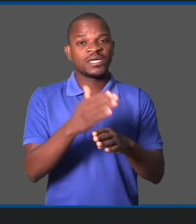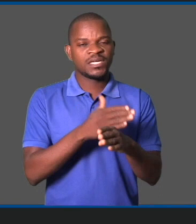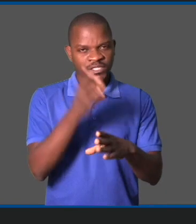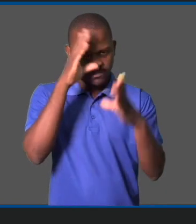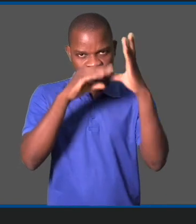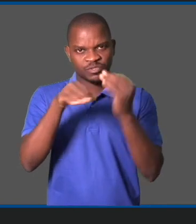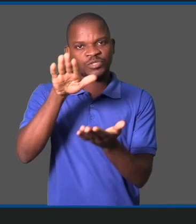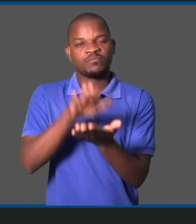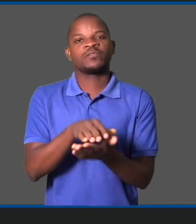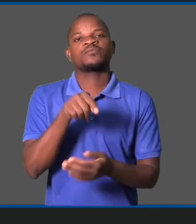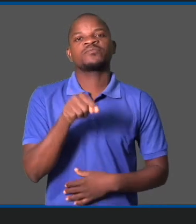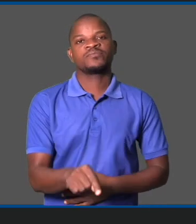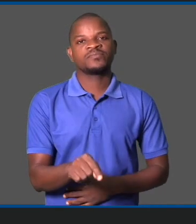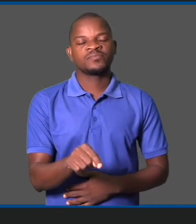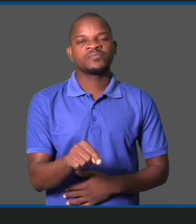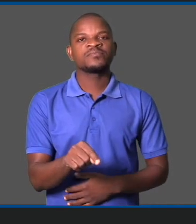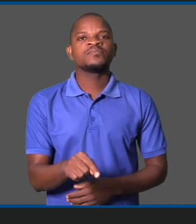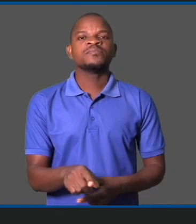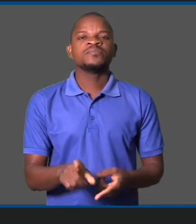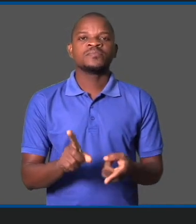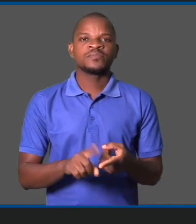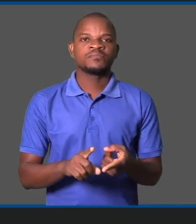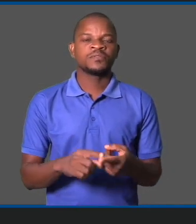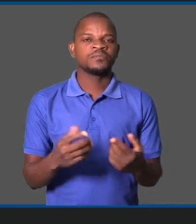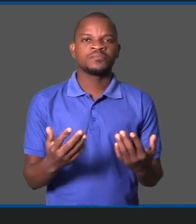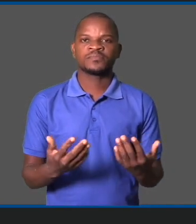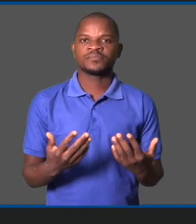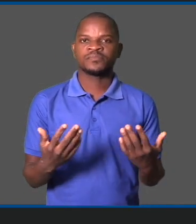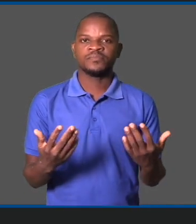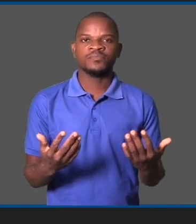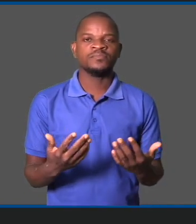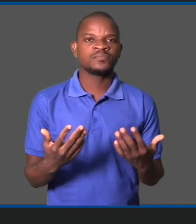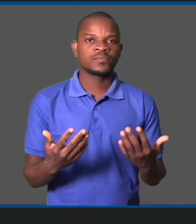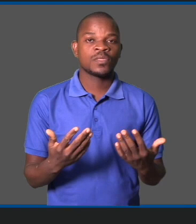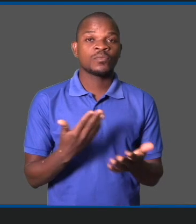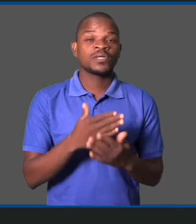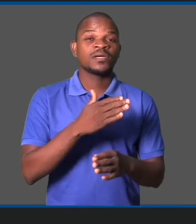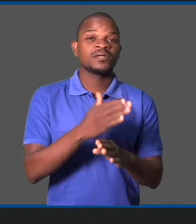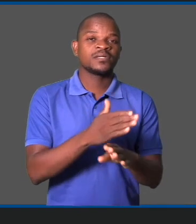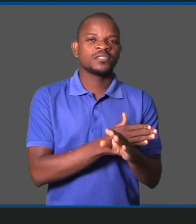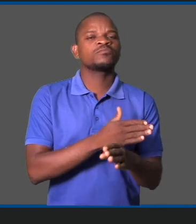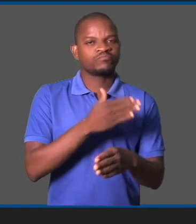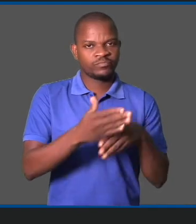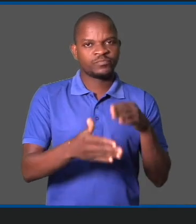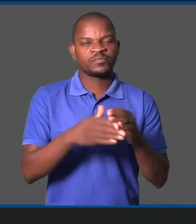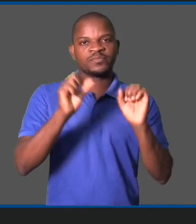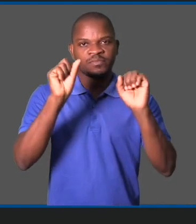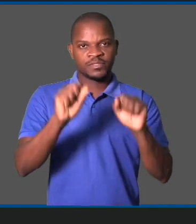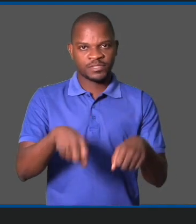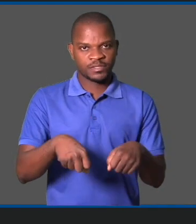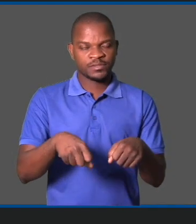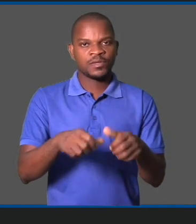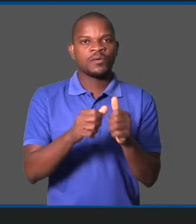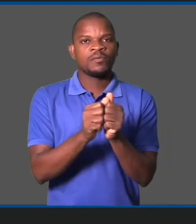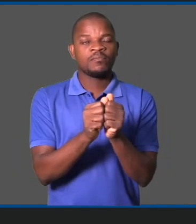Um tipo de construir que aprendemos aqui. A type of building whose knowledge we got from this place. Porque nós vínhamos